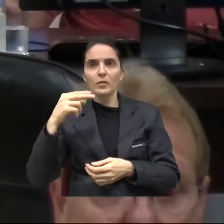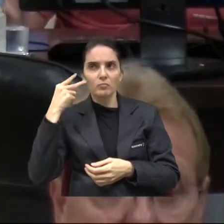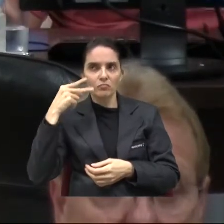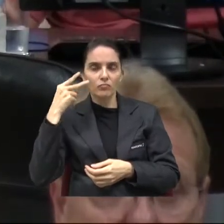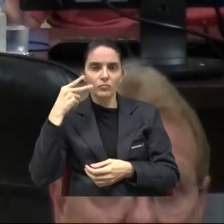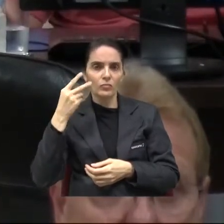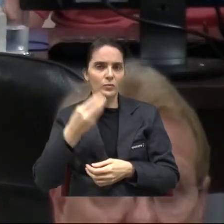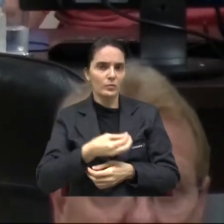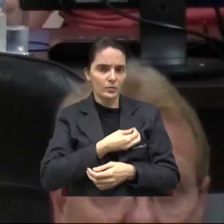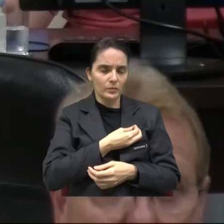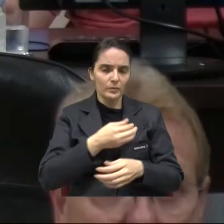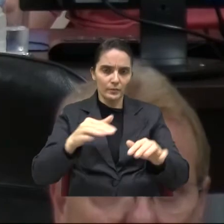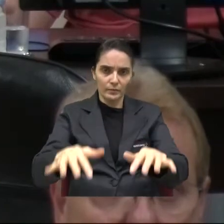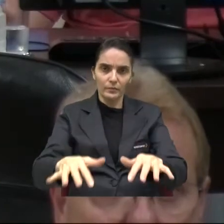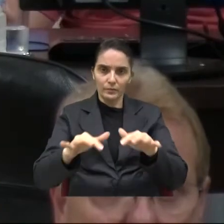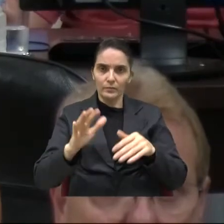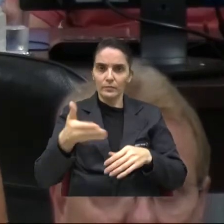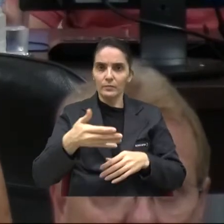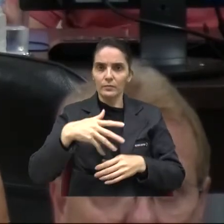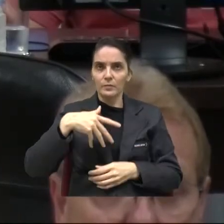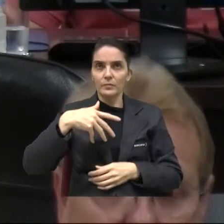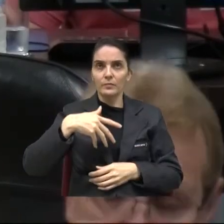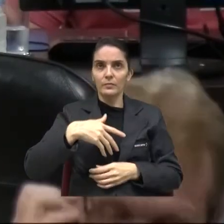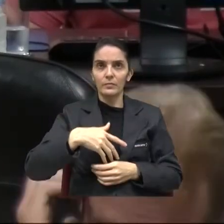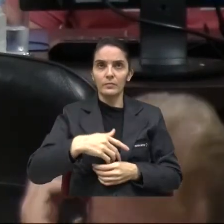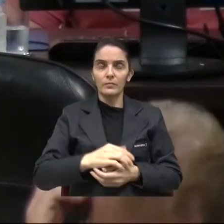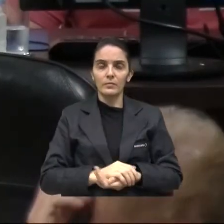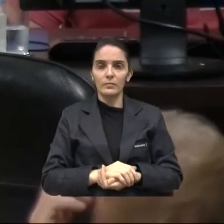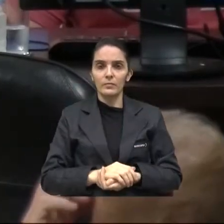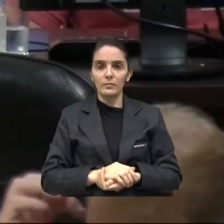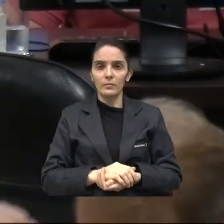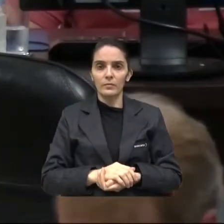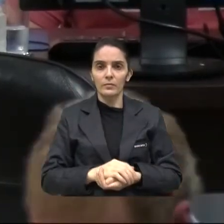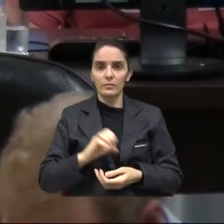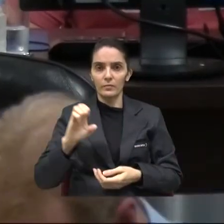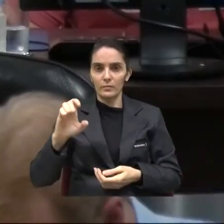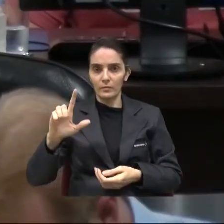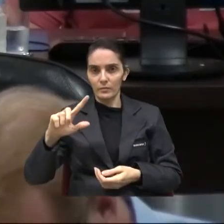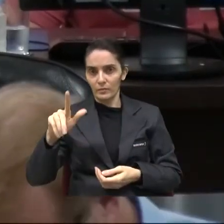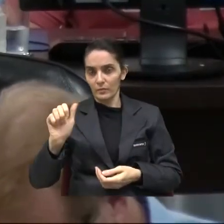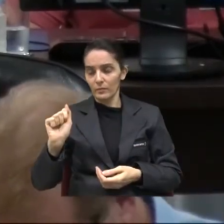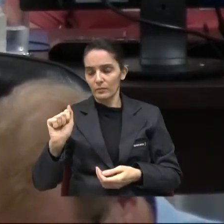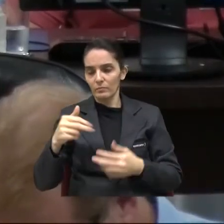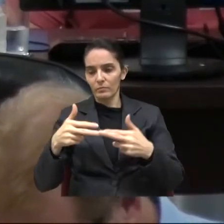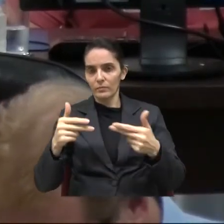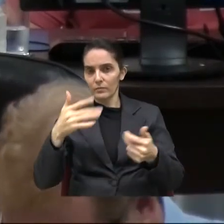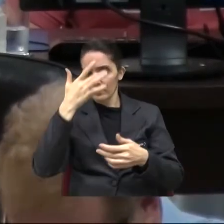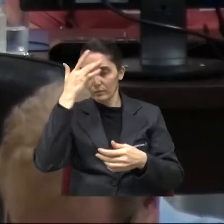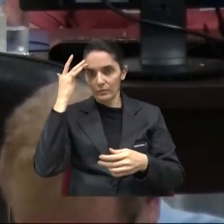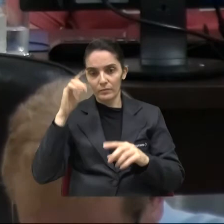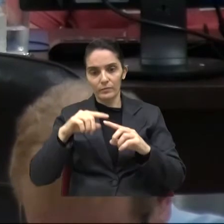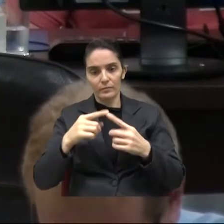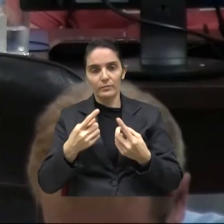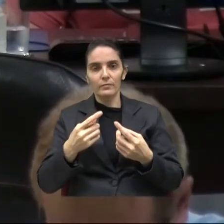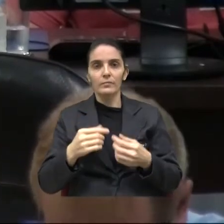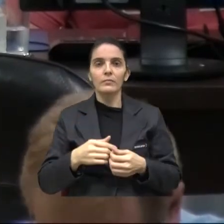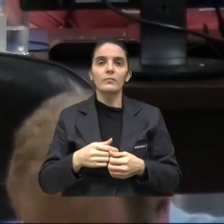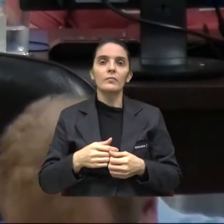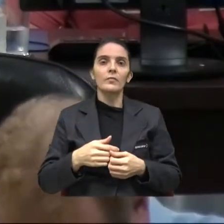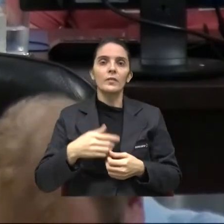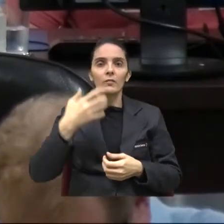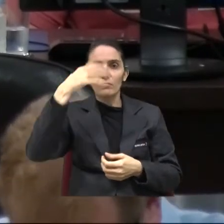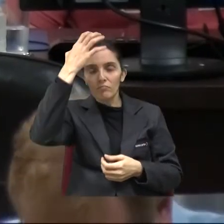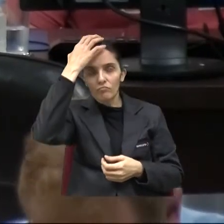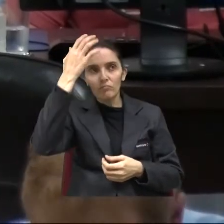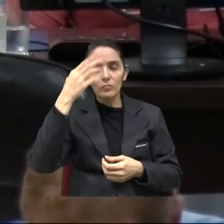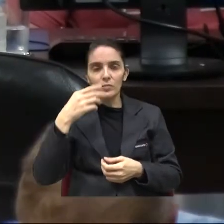aqui, a Érica, a Elza Tanque, muitas pessoas. Mas quando eu fiquei sabendo a notícia do Márcio,